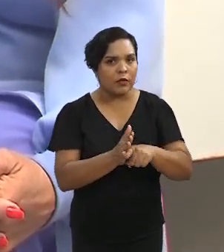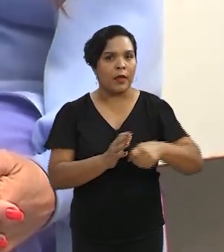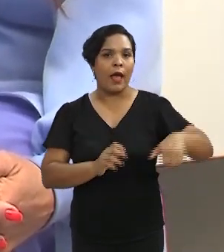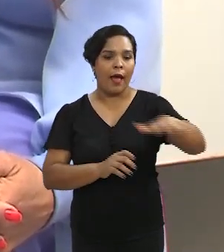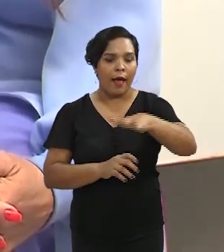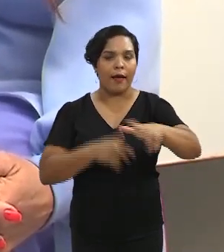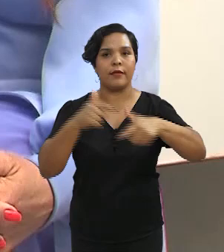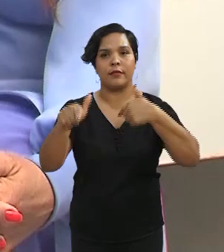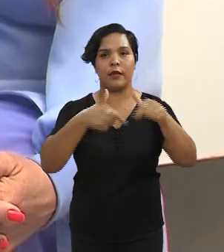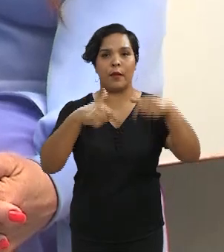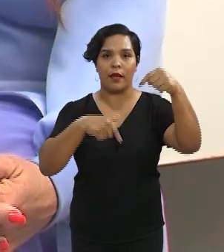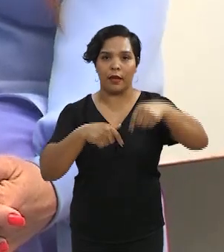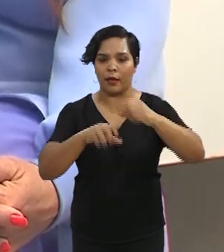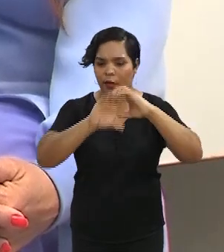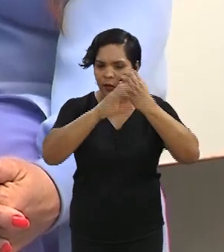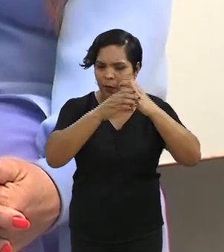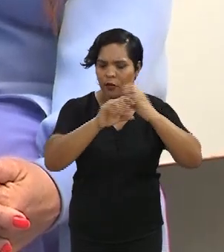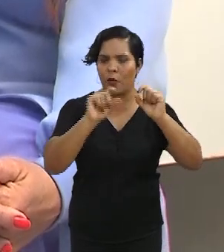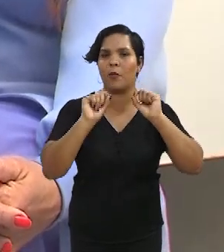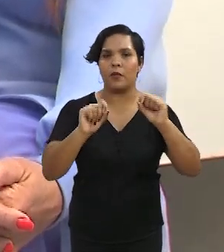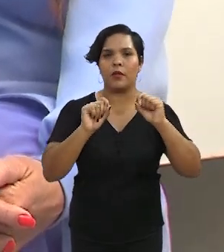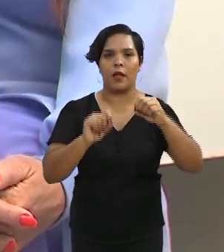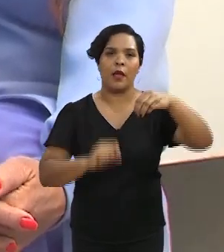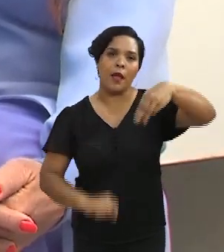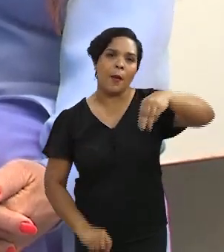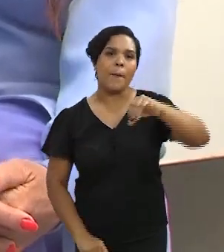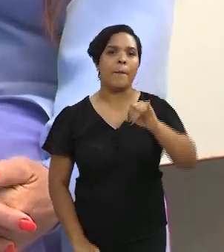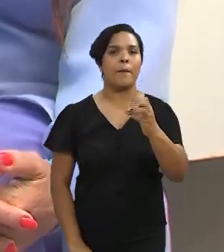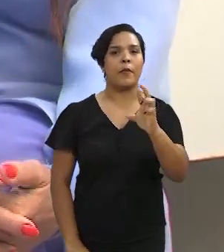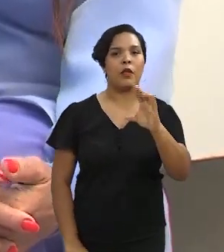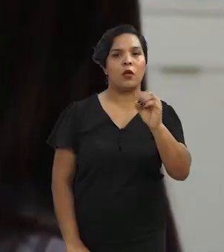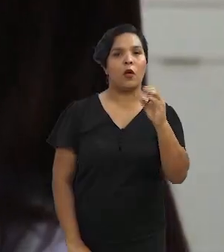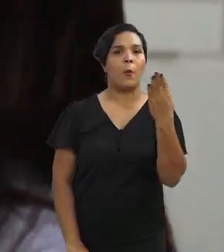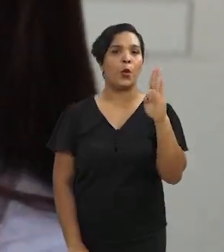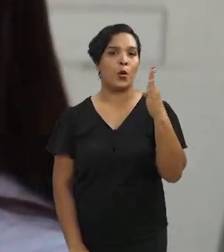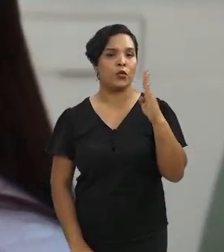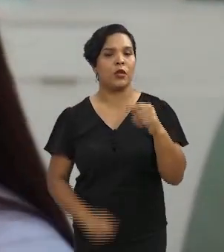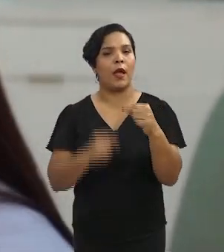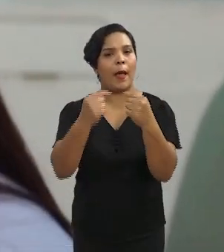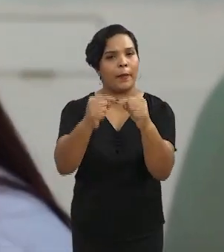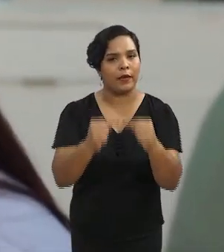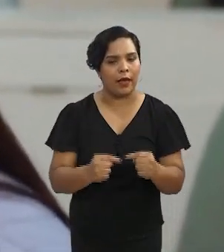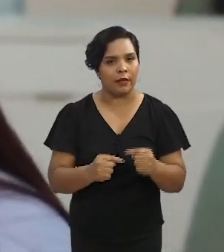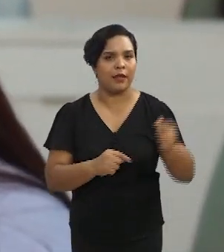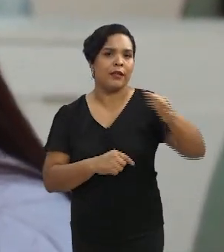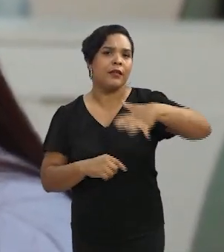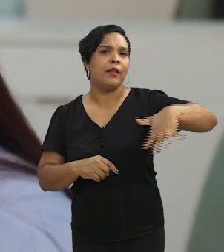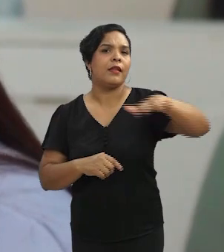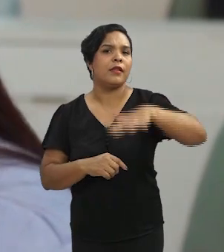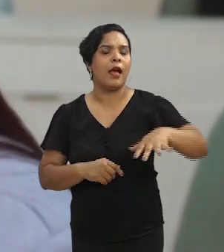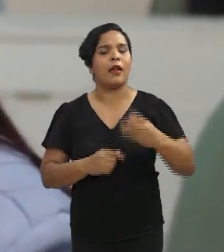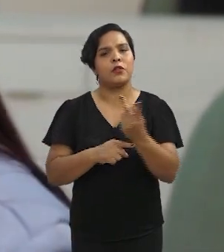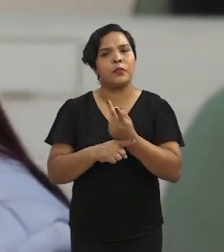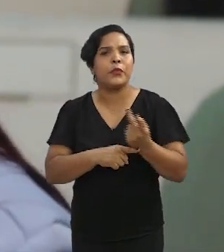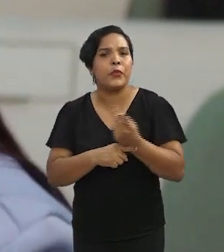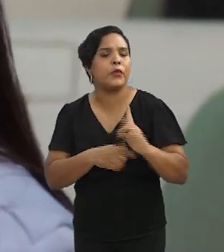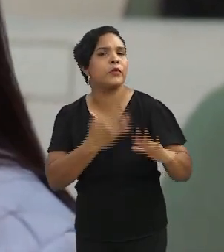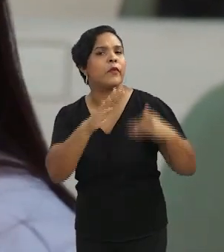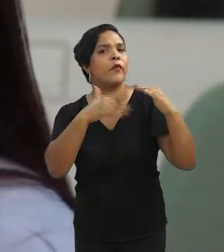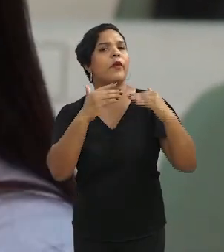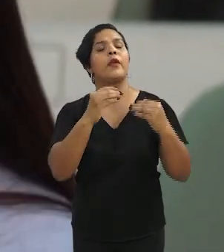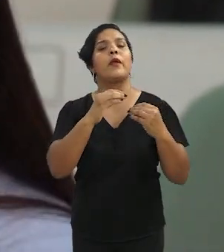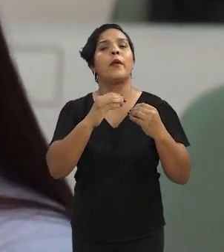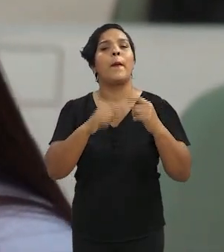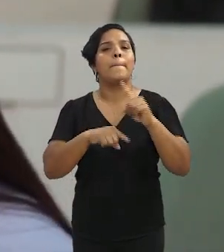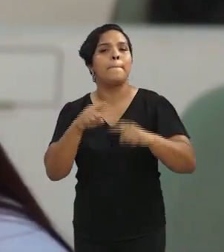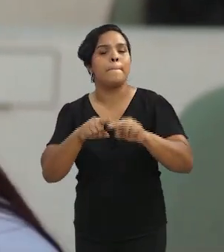de trabalho nossa aqui no laboratório é a parte de microbiologia aplicada. Dentro dessa área, a gente procura então